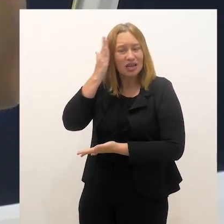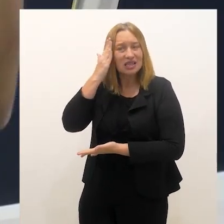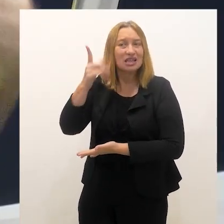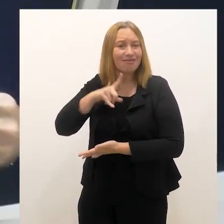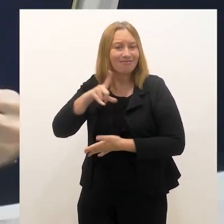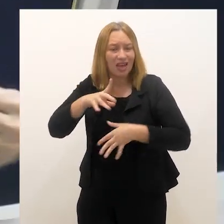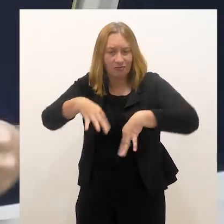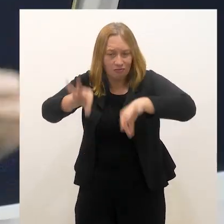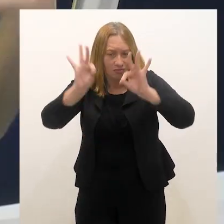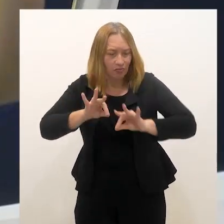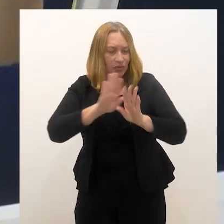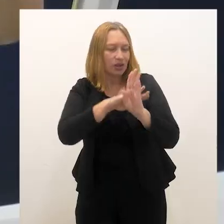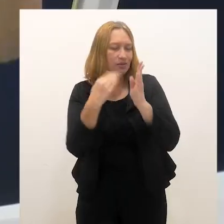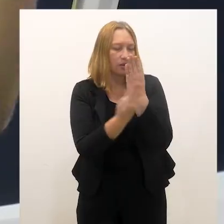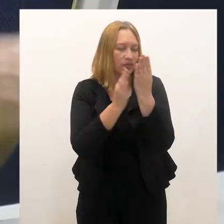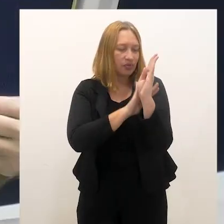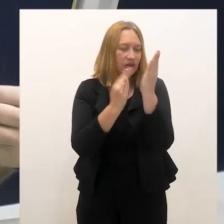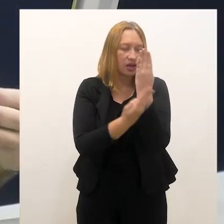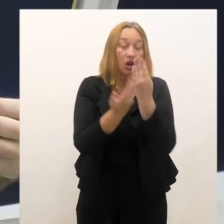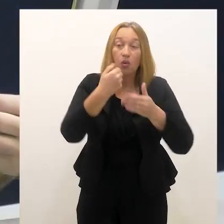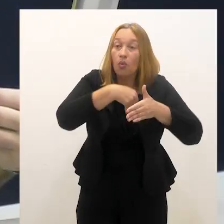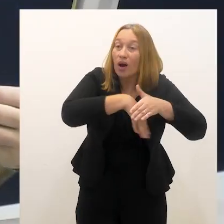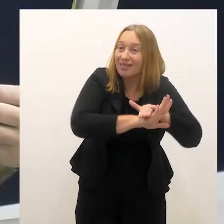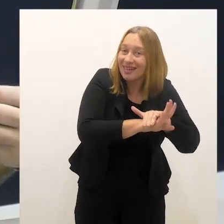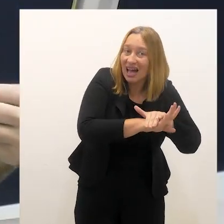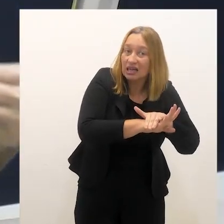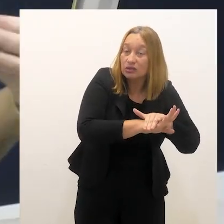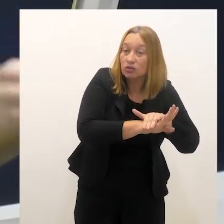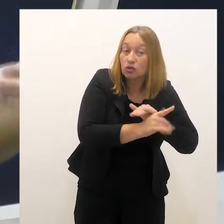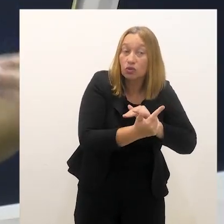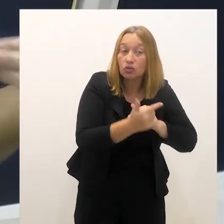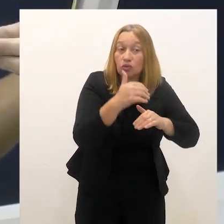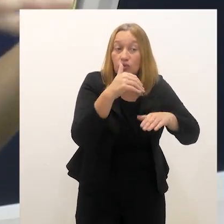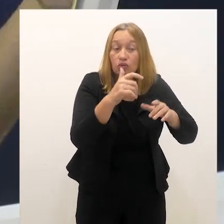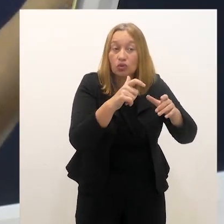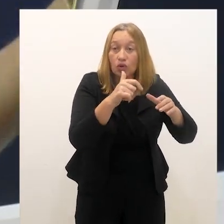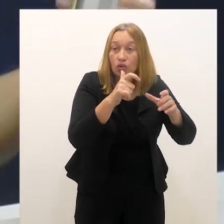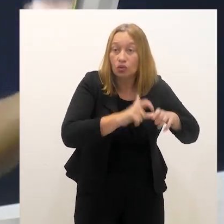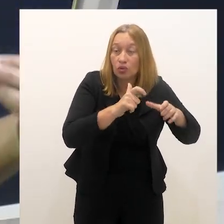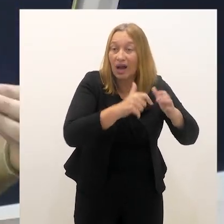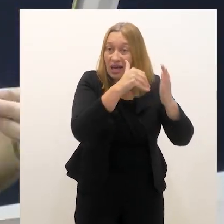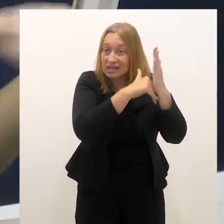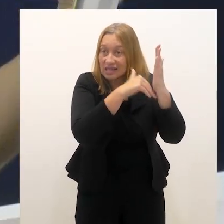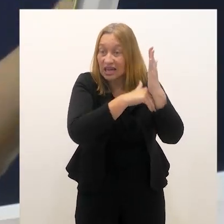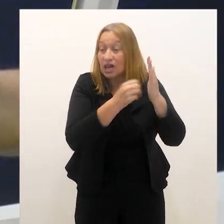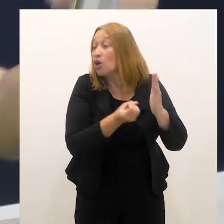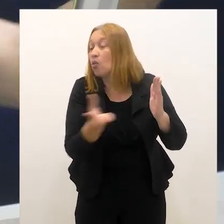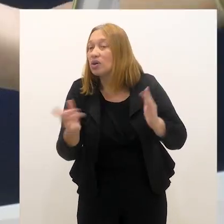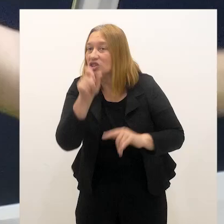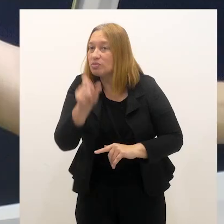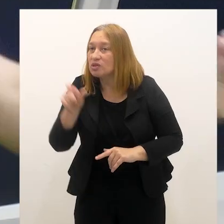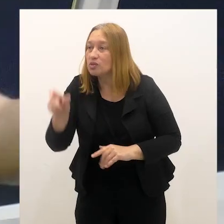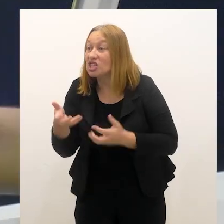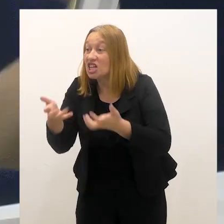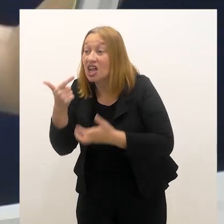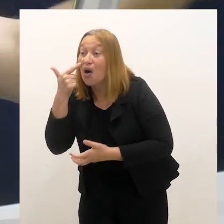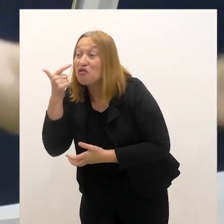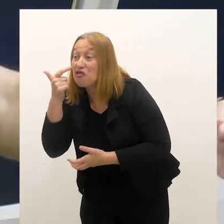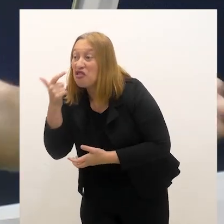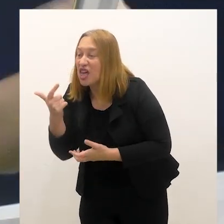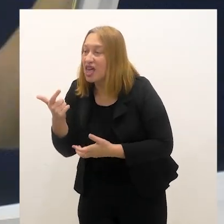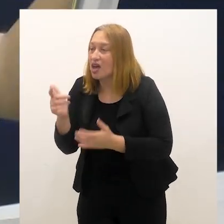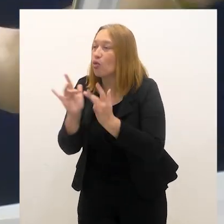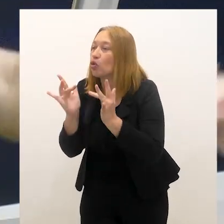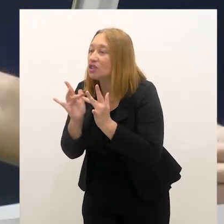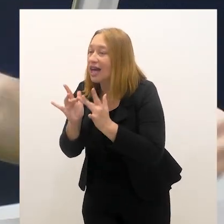Sudário existe e que está guardado em algum lugar, quantas e quantas pessoas não se interessariam em ir atrás para pelo menos ver,